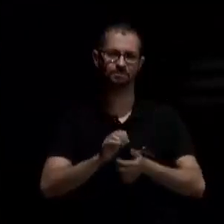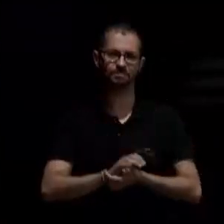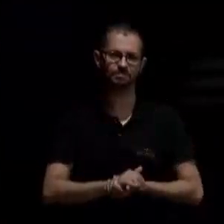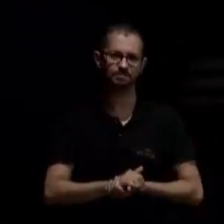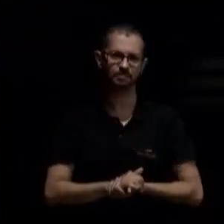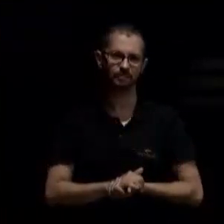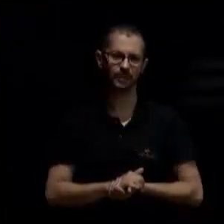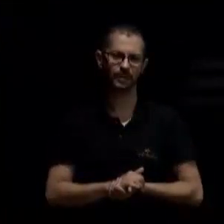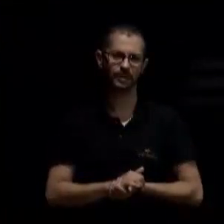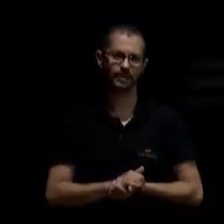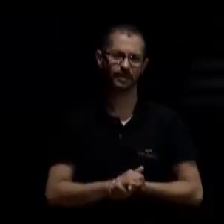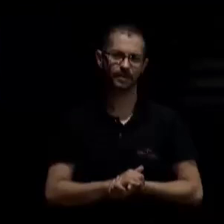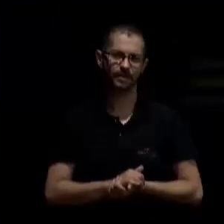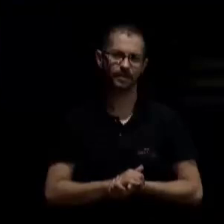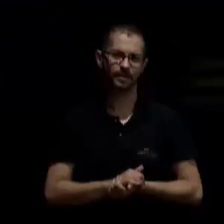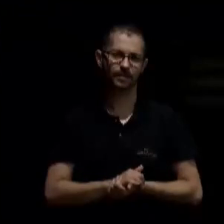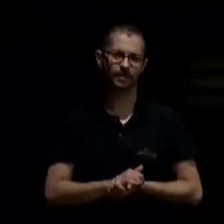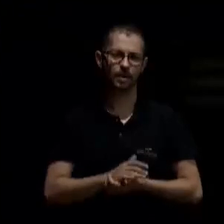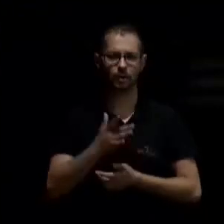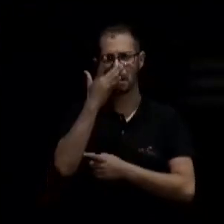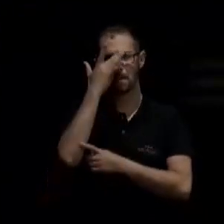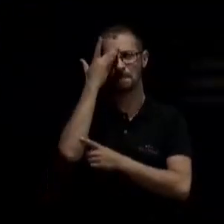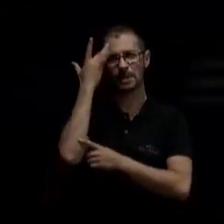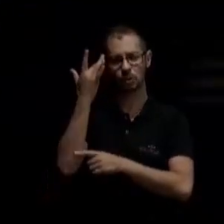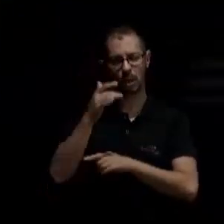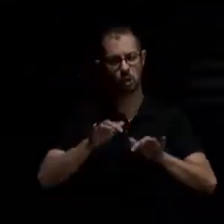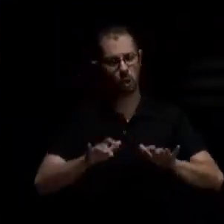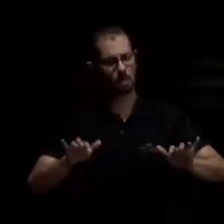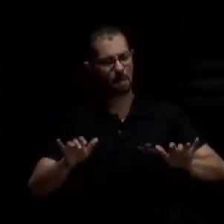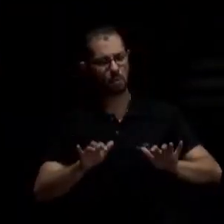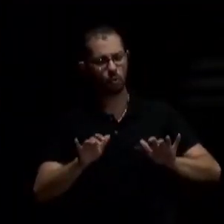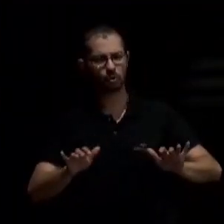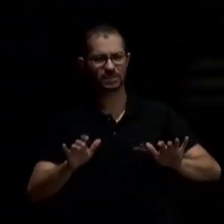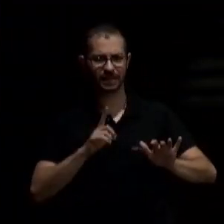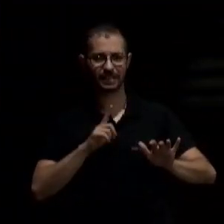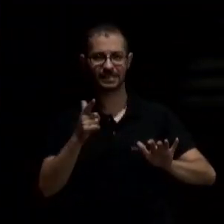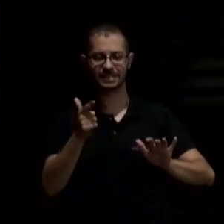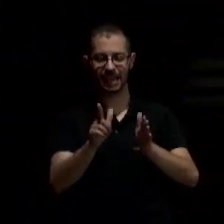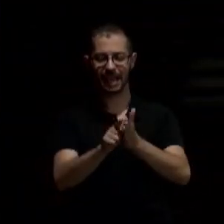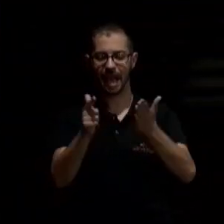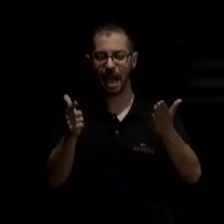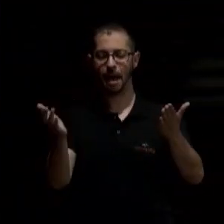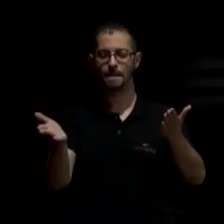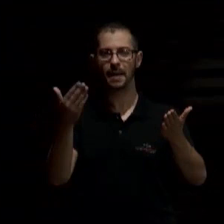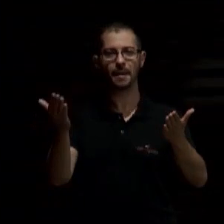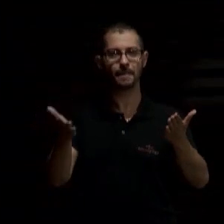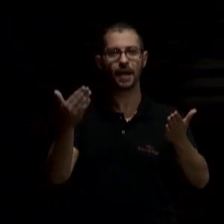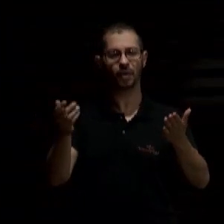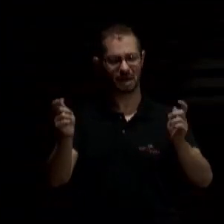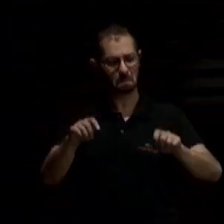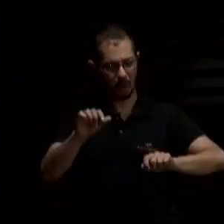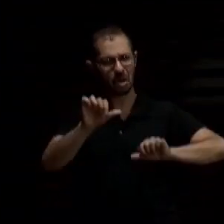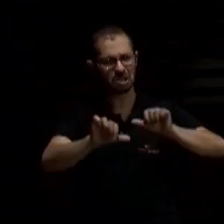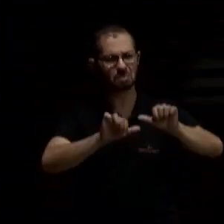um sujeito toca uma música no piano sem a partitura, ele pode